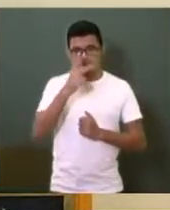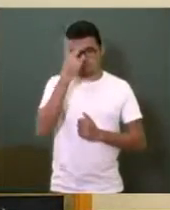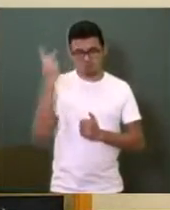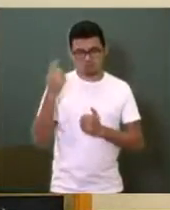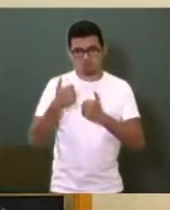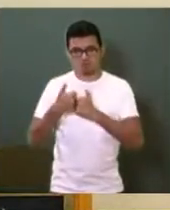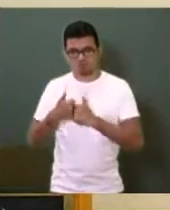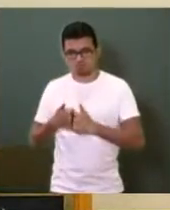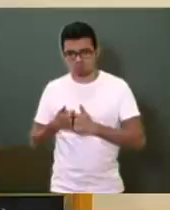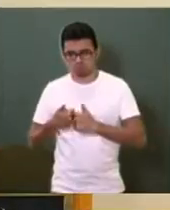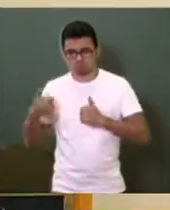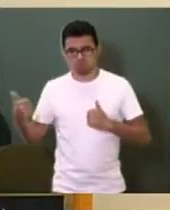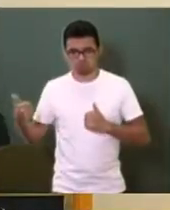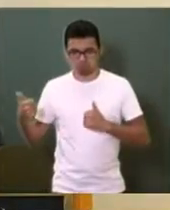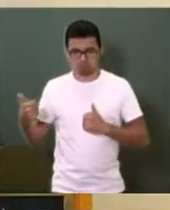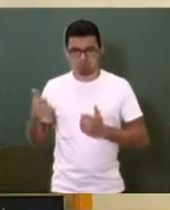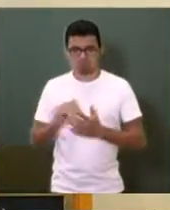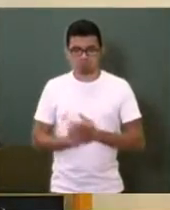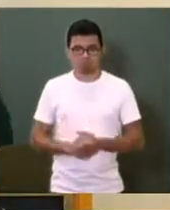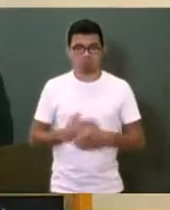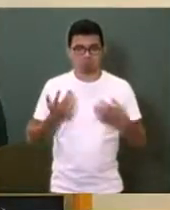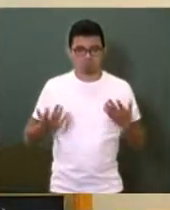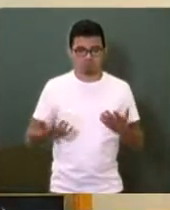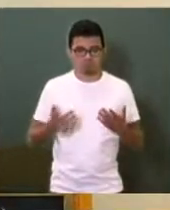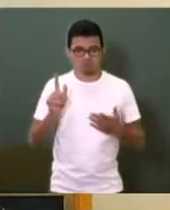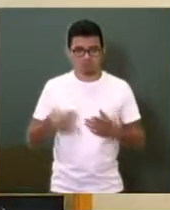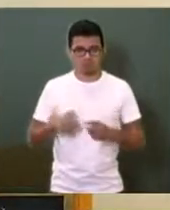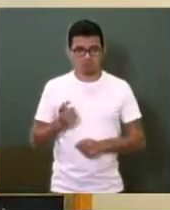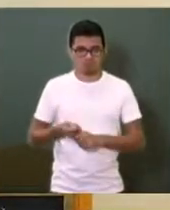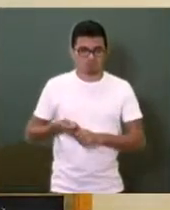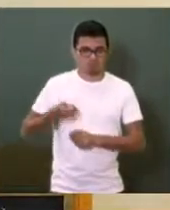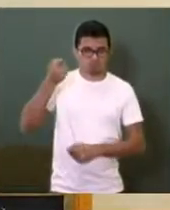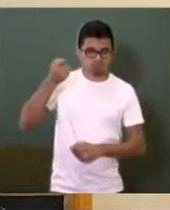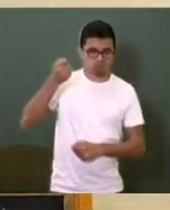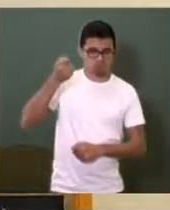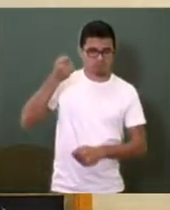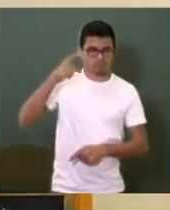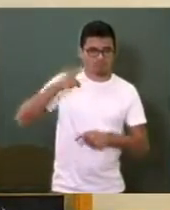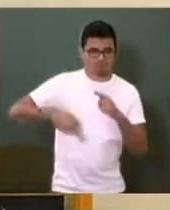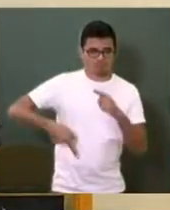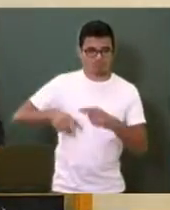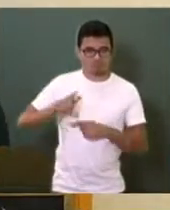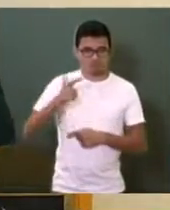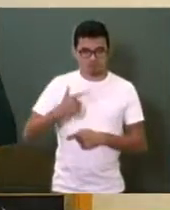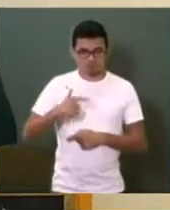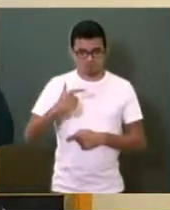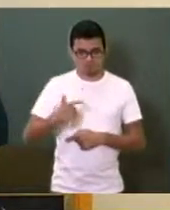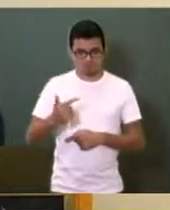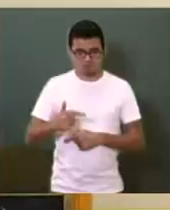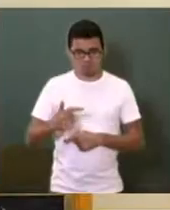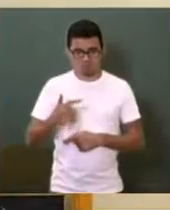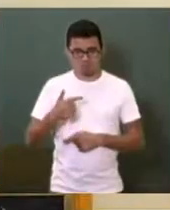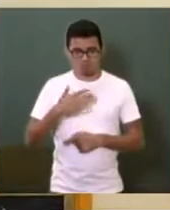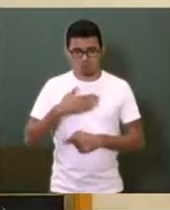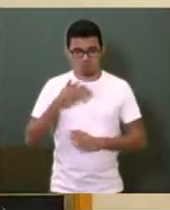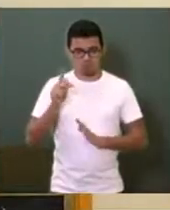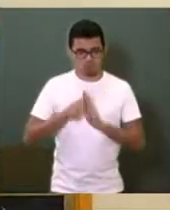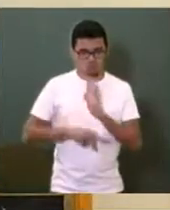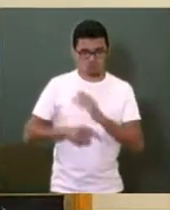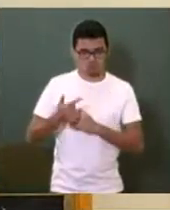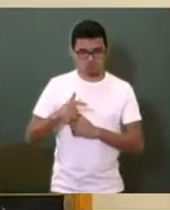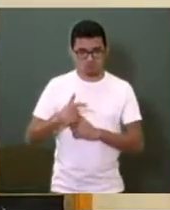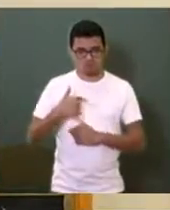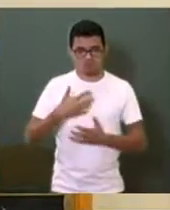você a queima de fogos não está proibida está e nem passou pelo projeto eu queria proíbe